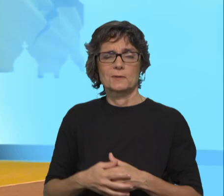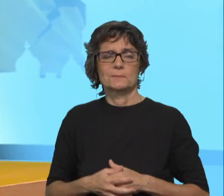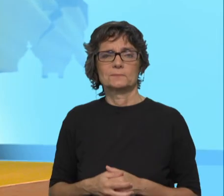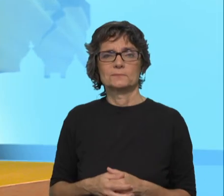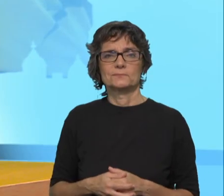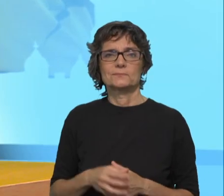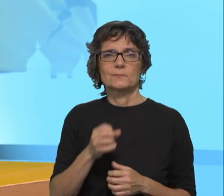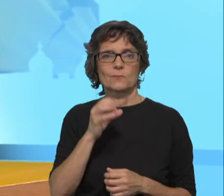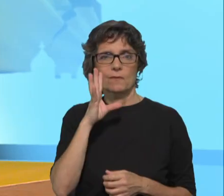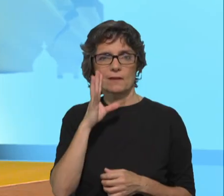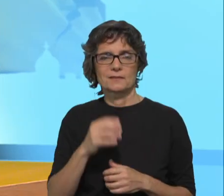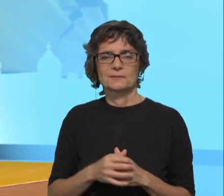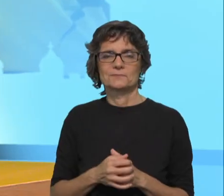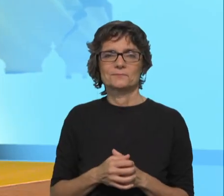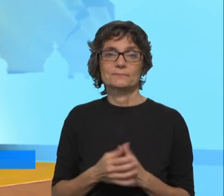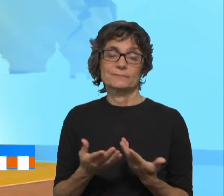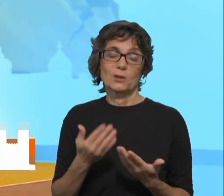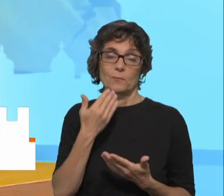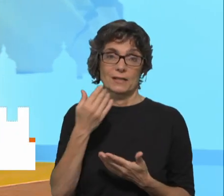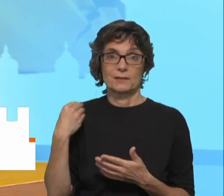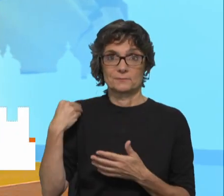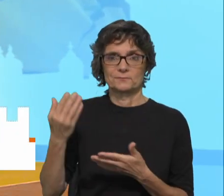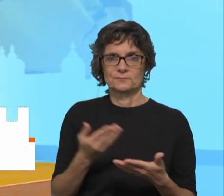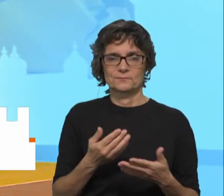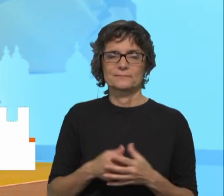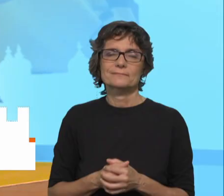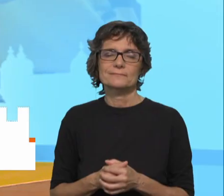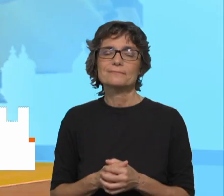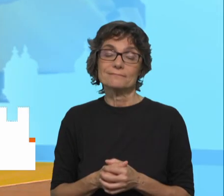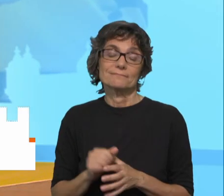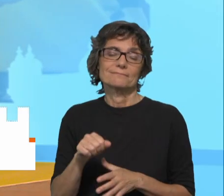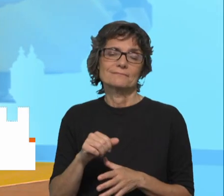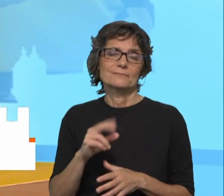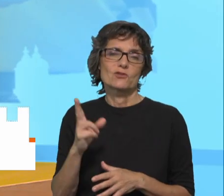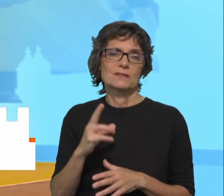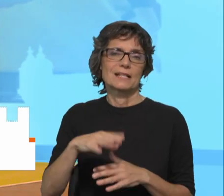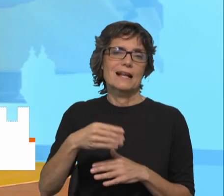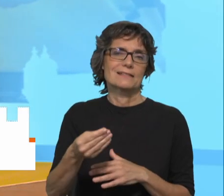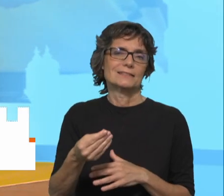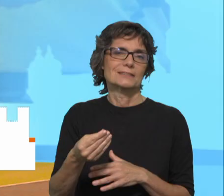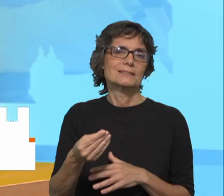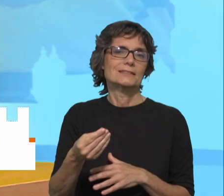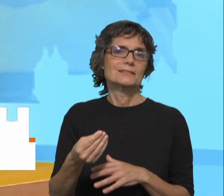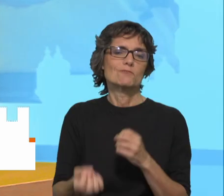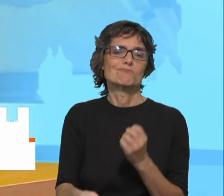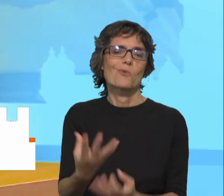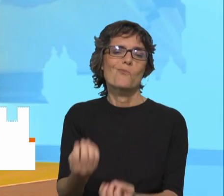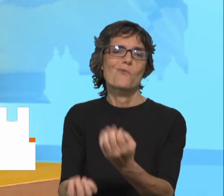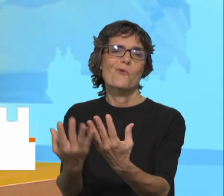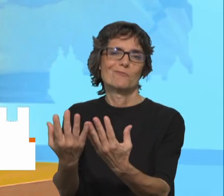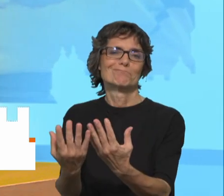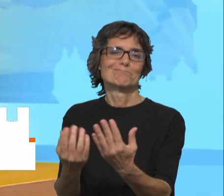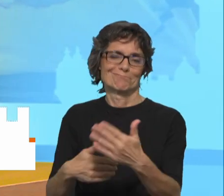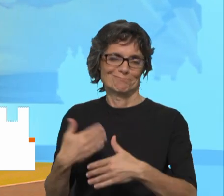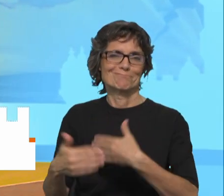Boa tarde e obrigada mais uma vez pelo convite. Sim, os frutos da Jornada Mundial da Juventude vão-se colhendo pouco a